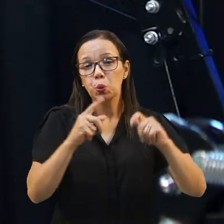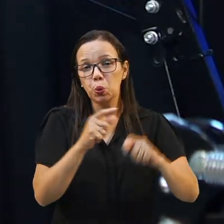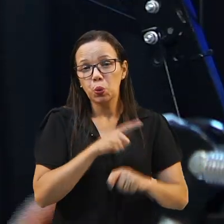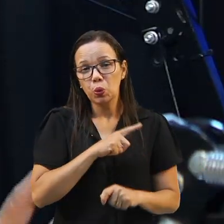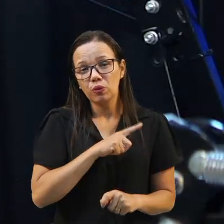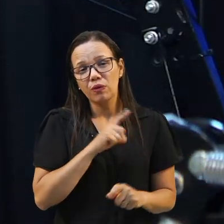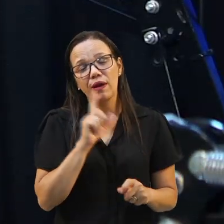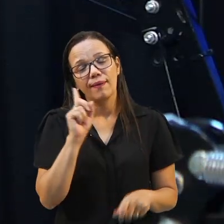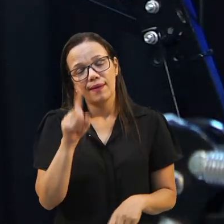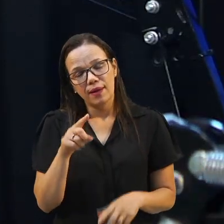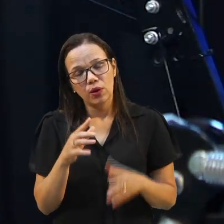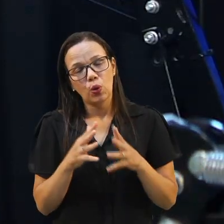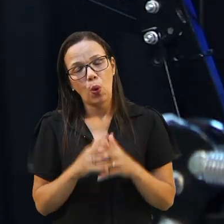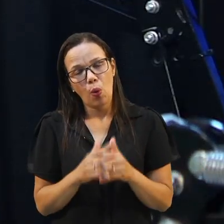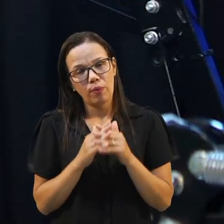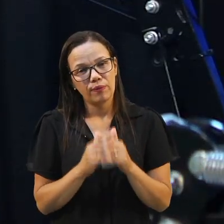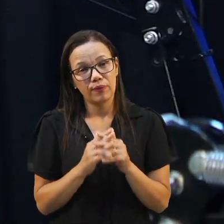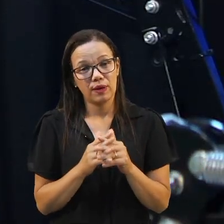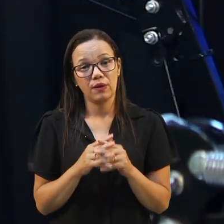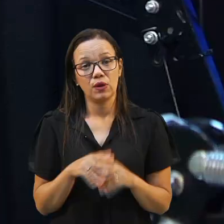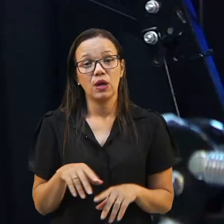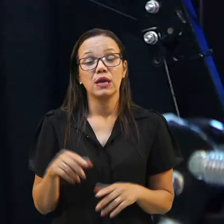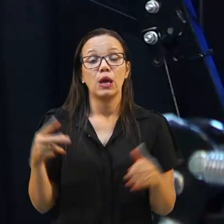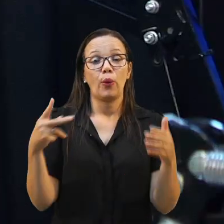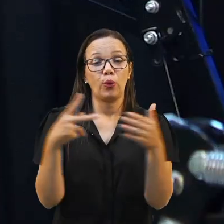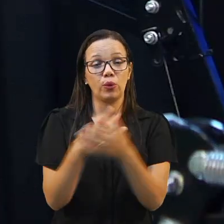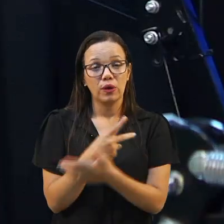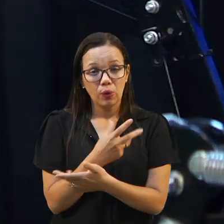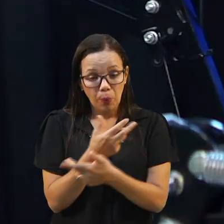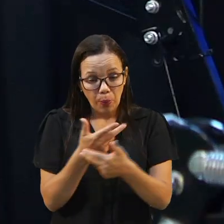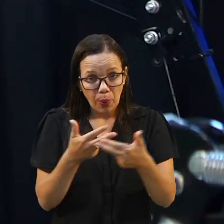complicado. E um fato interessante,